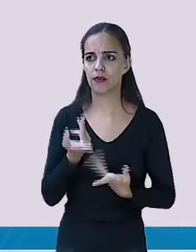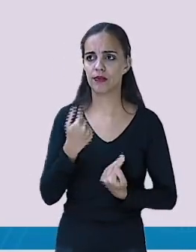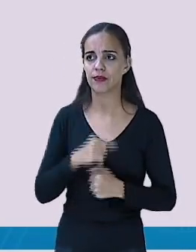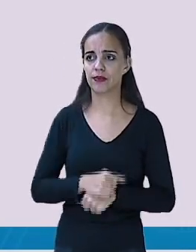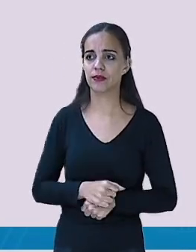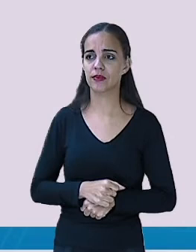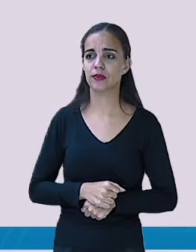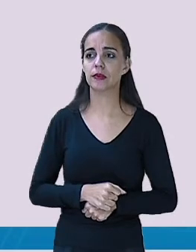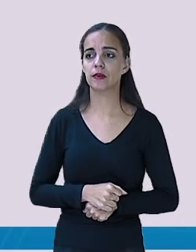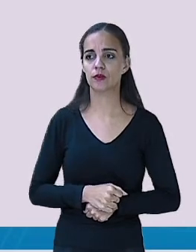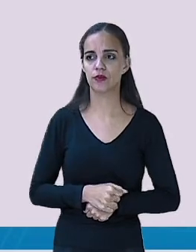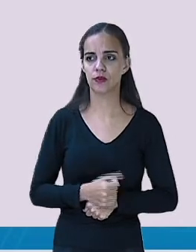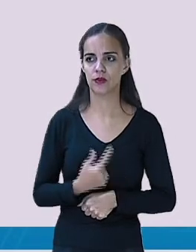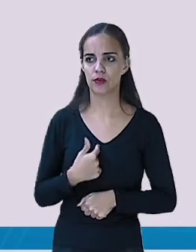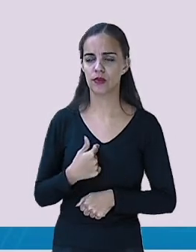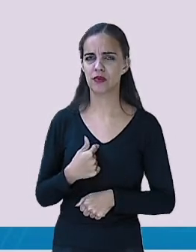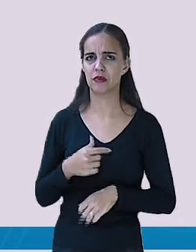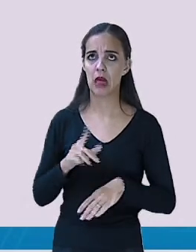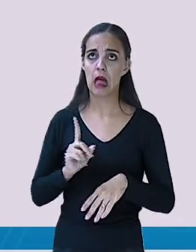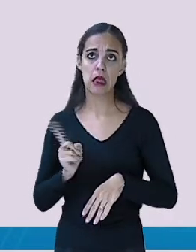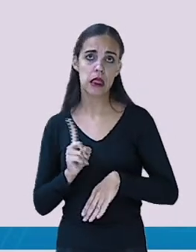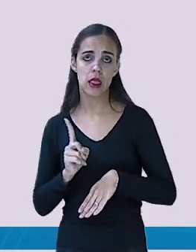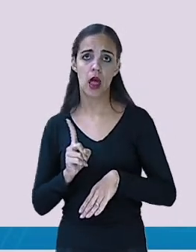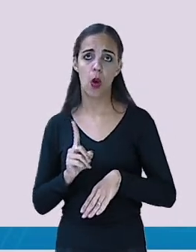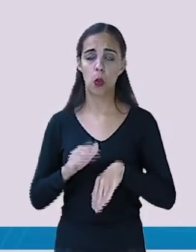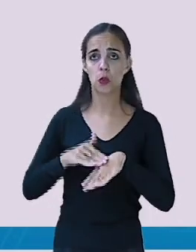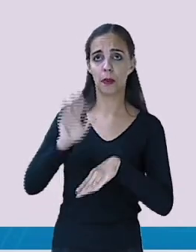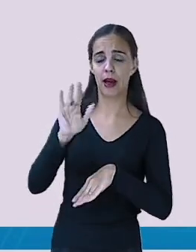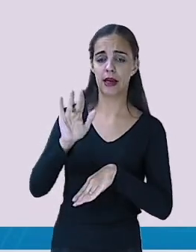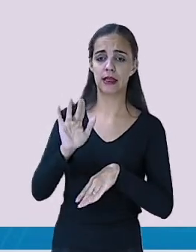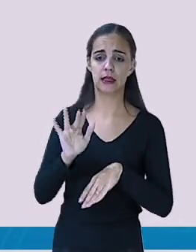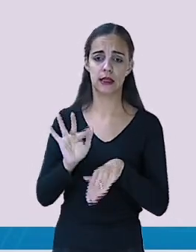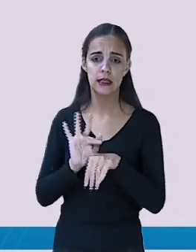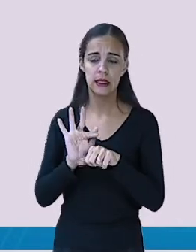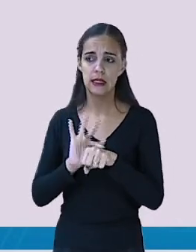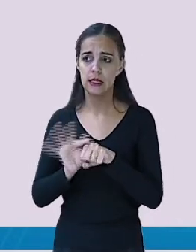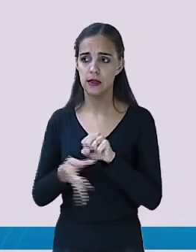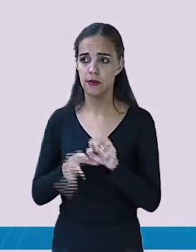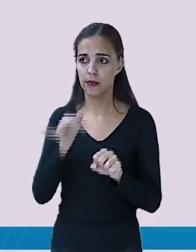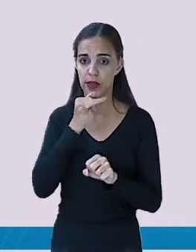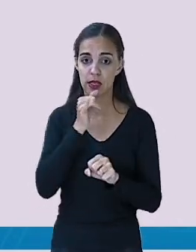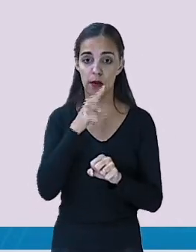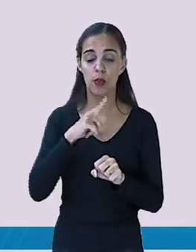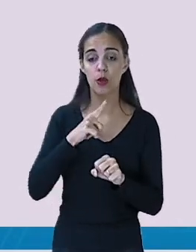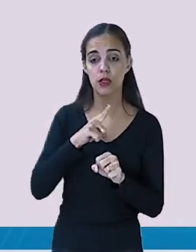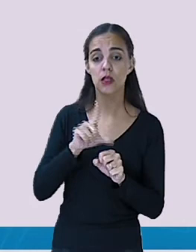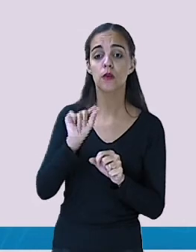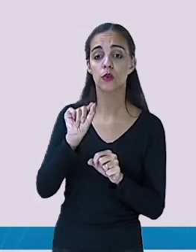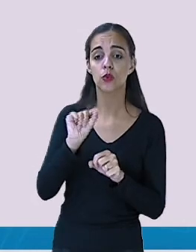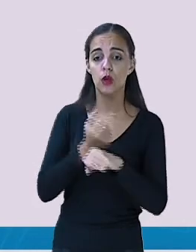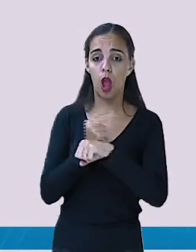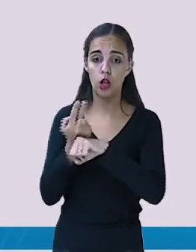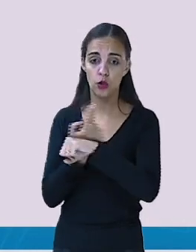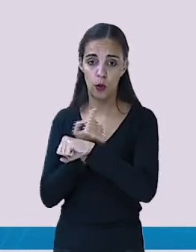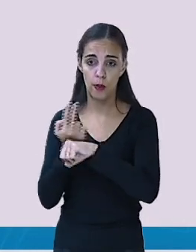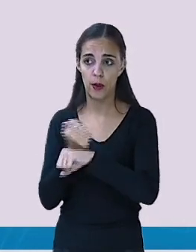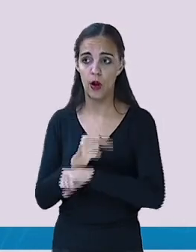das não mais simples e receberam o nome de substâncias compostas